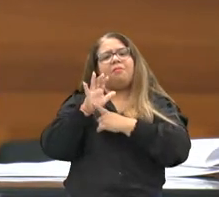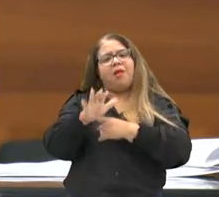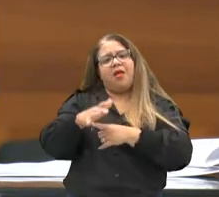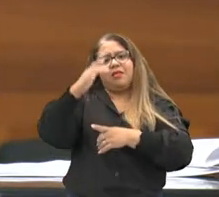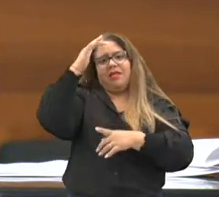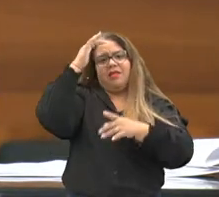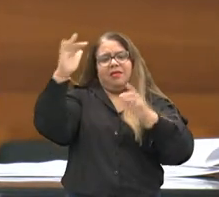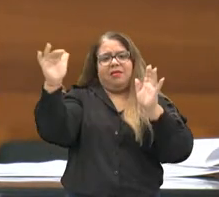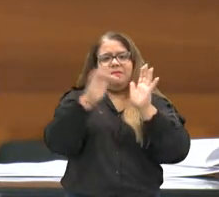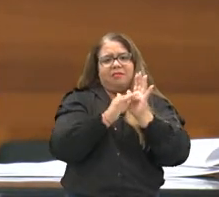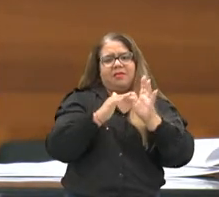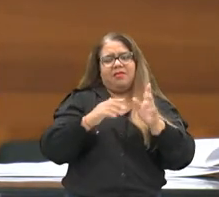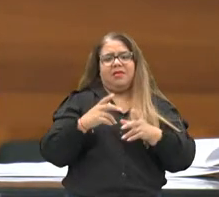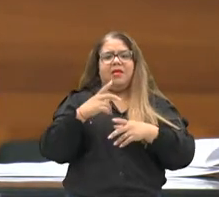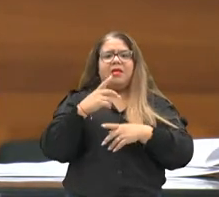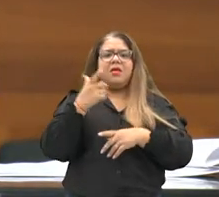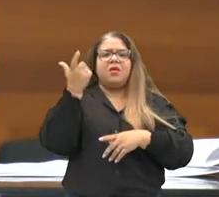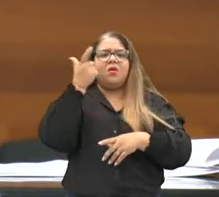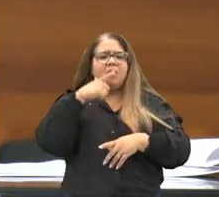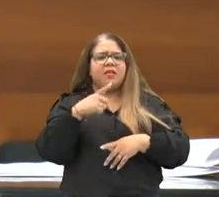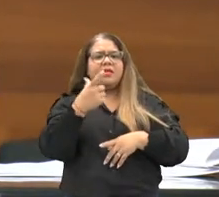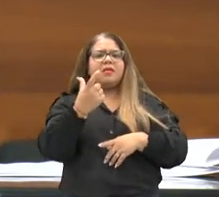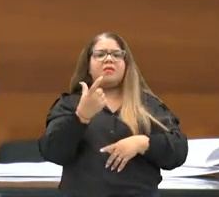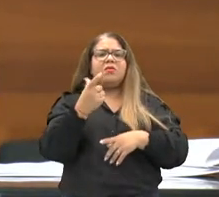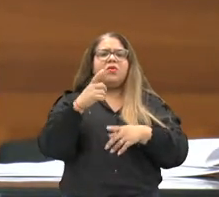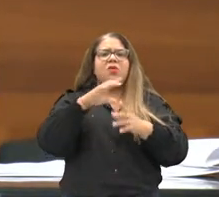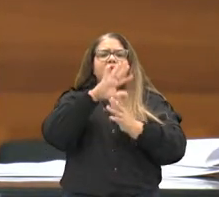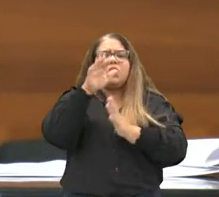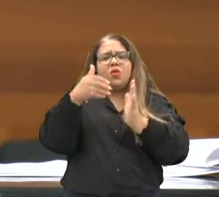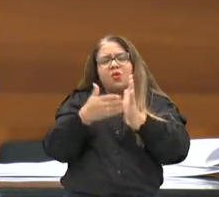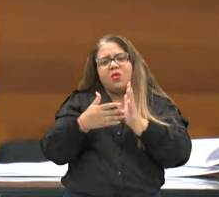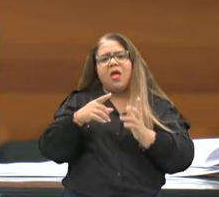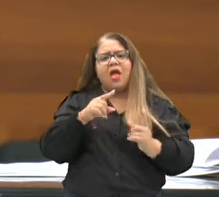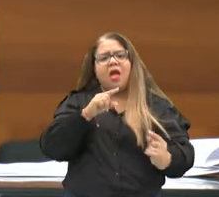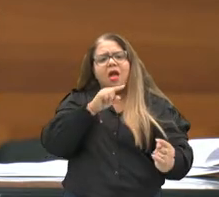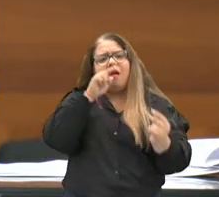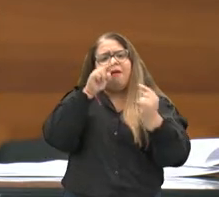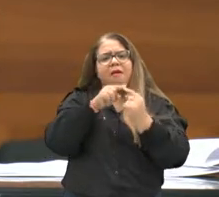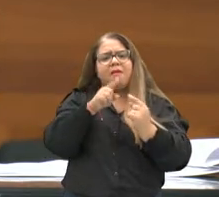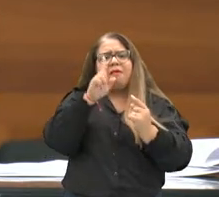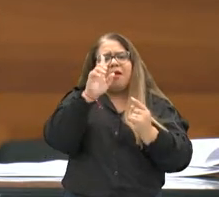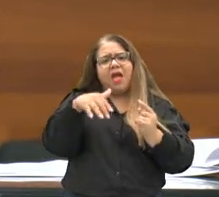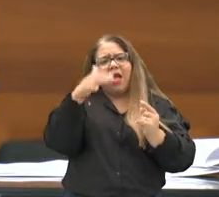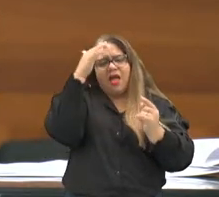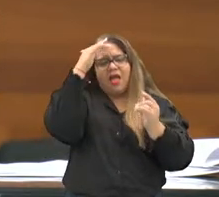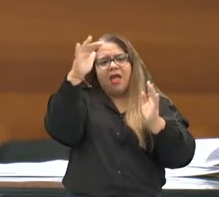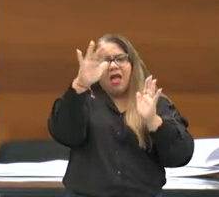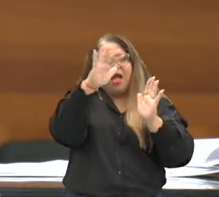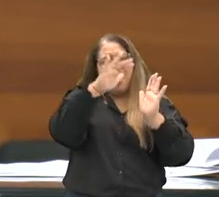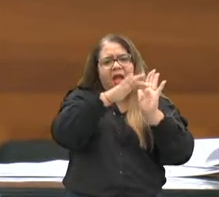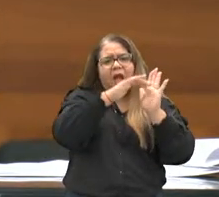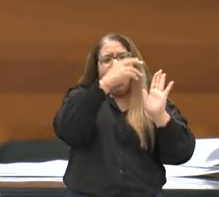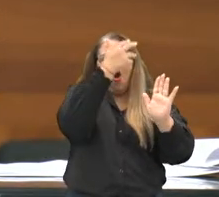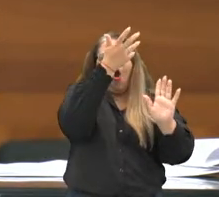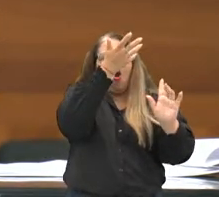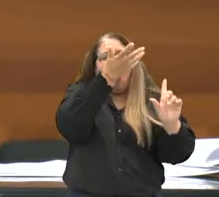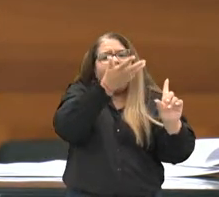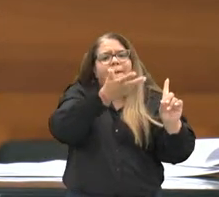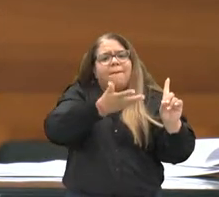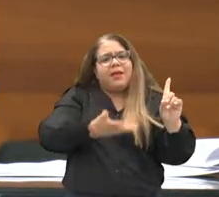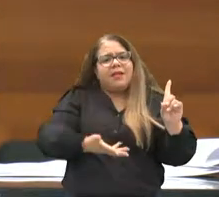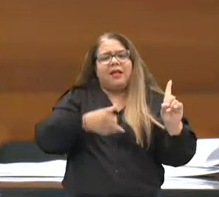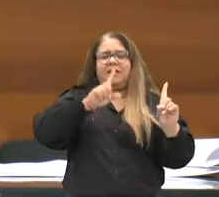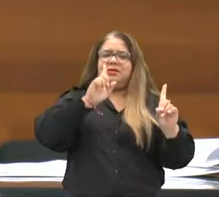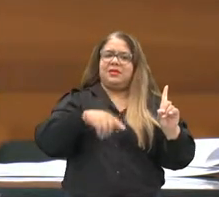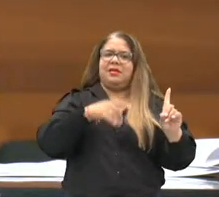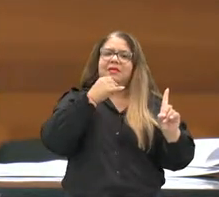recebeu todas as medalhas e consideração, foi alvo de todas as homenagens, não só nacionais como internacionais, não,